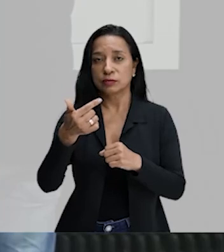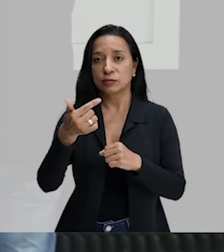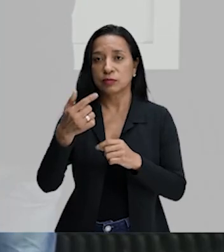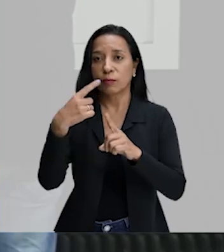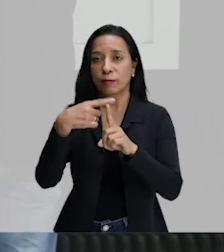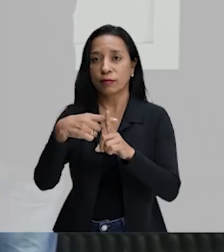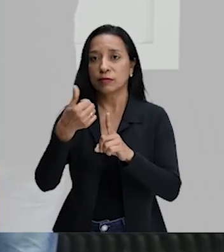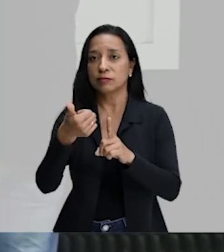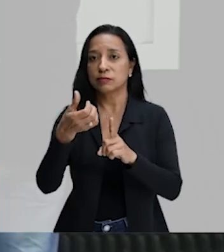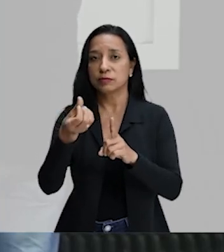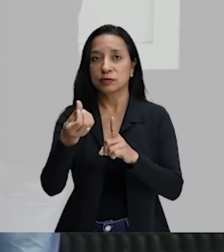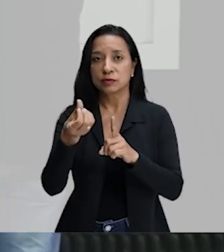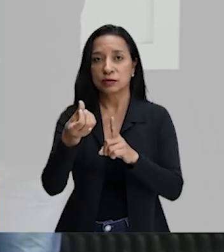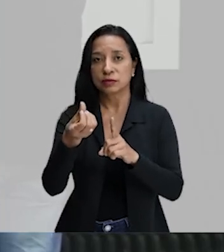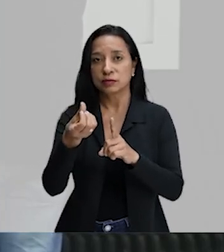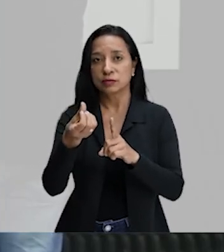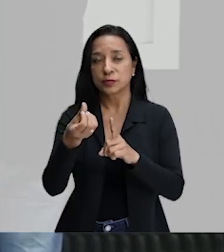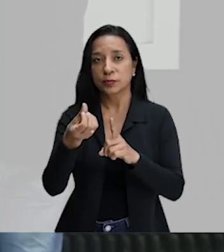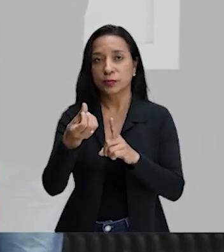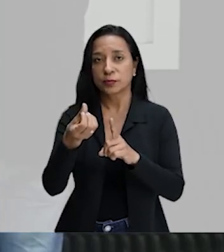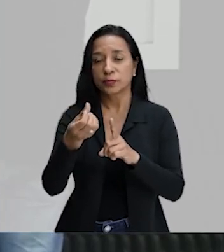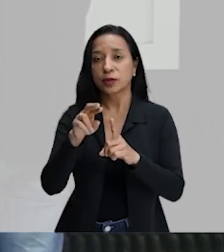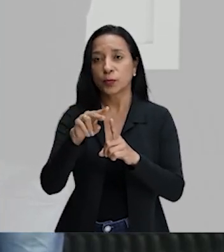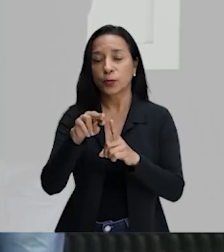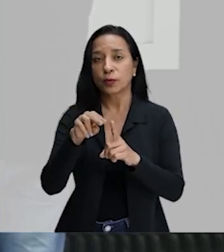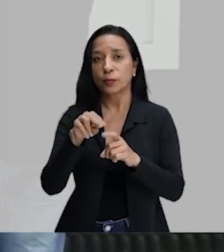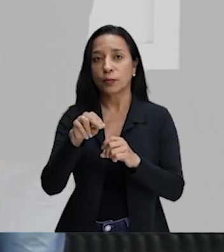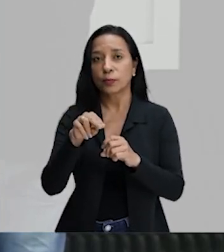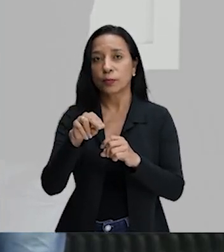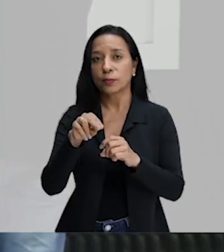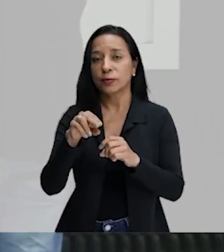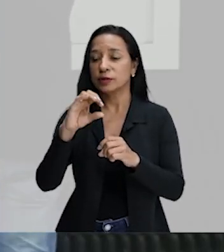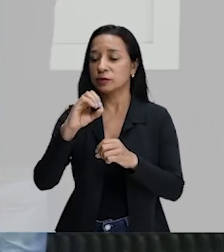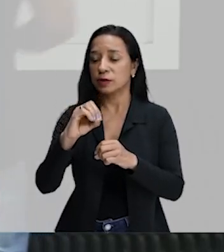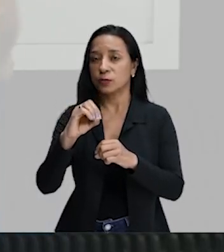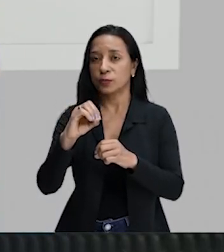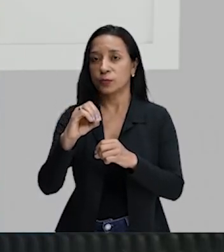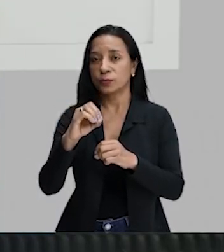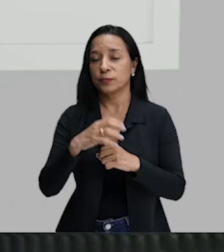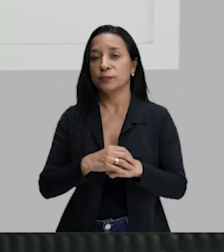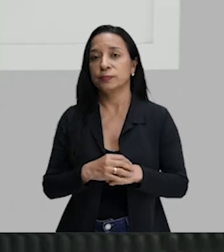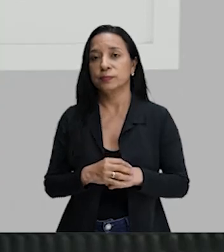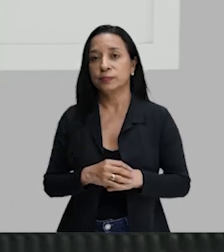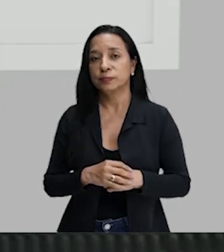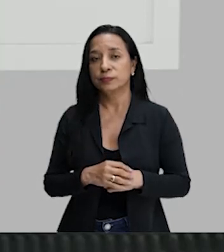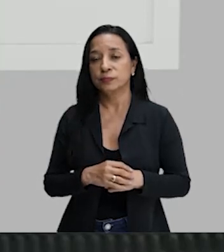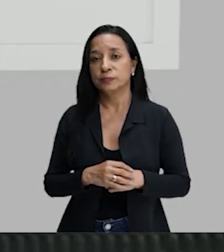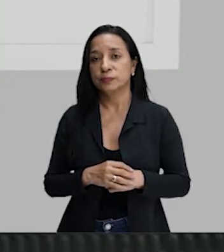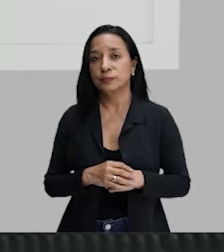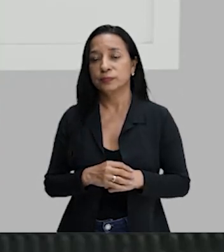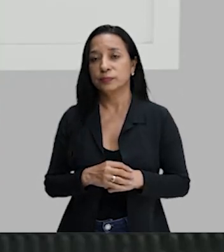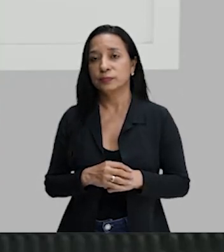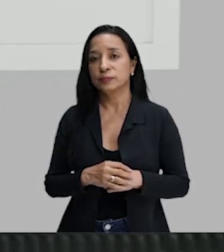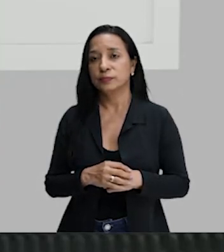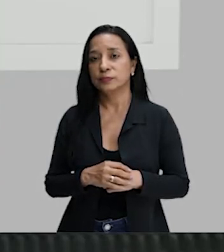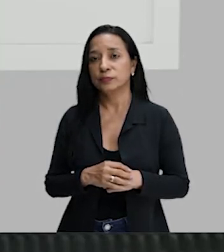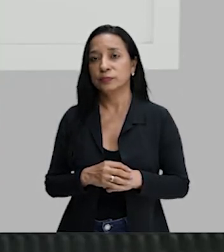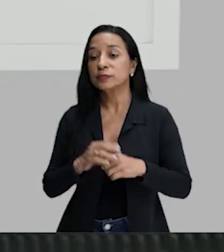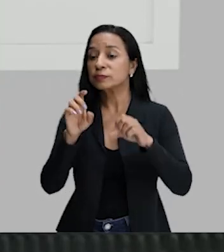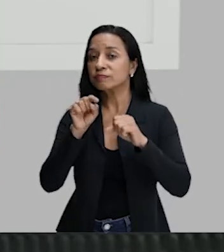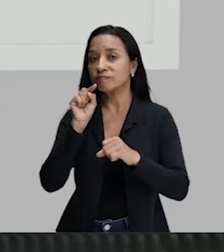mais 16 igual a 0. É isso? Esse tipo de